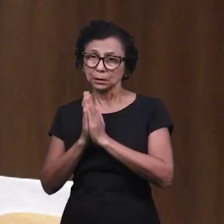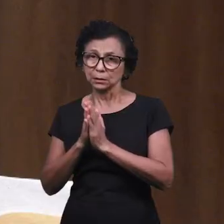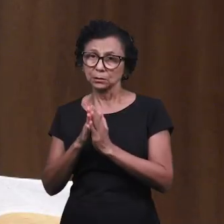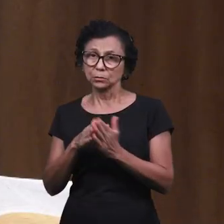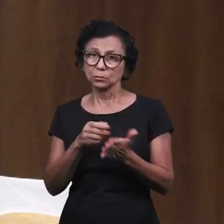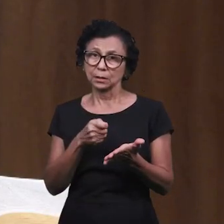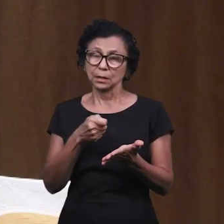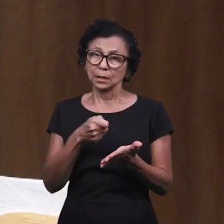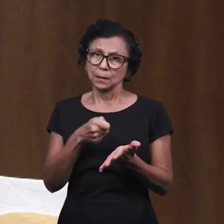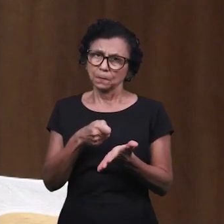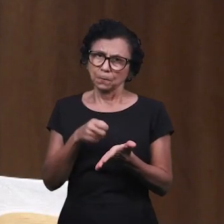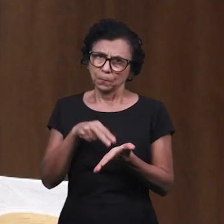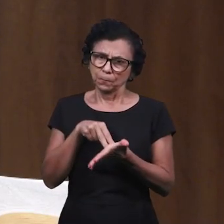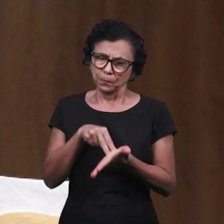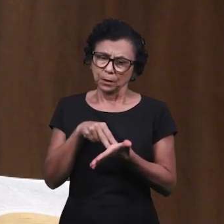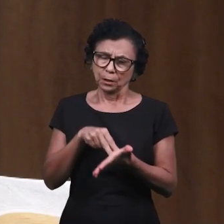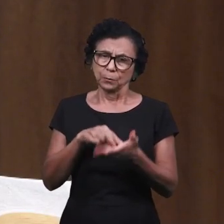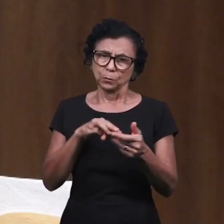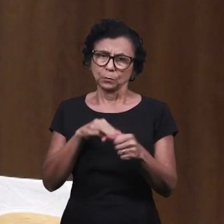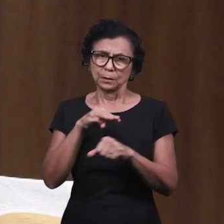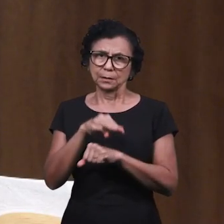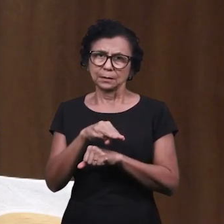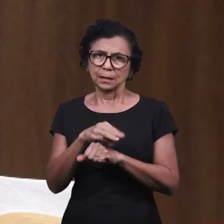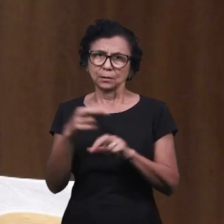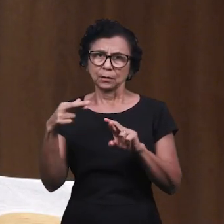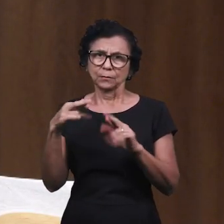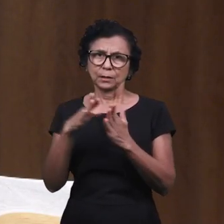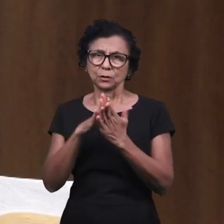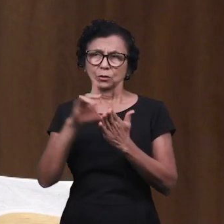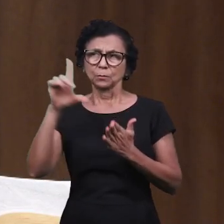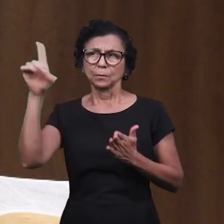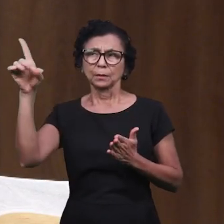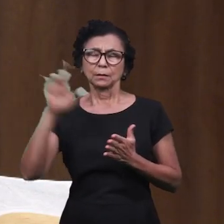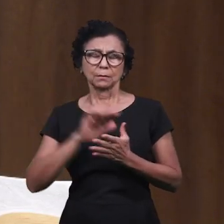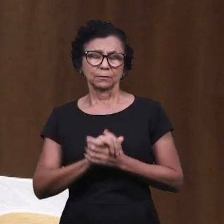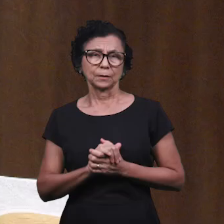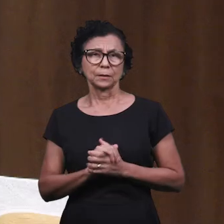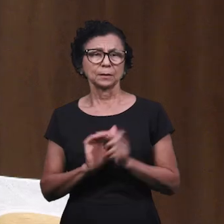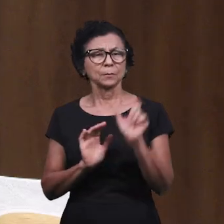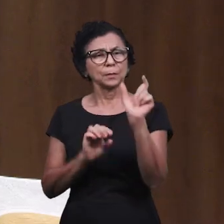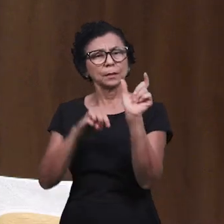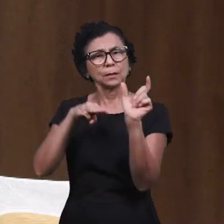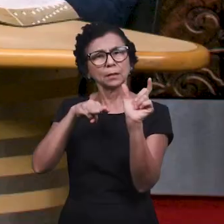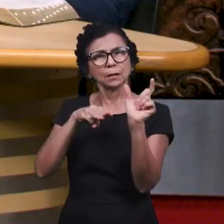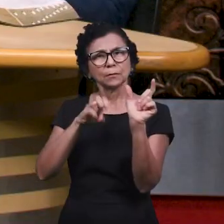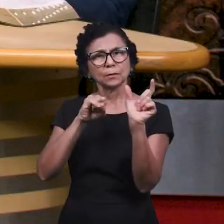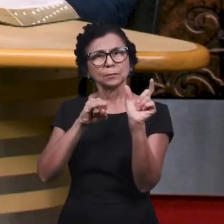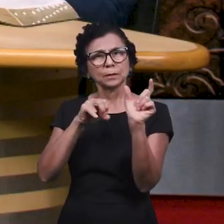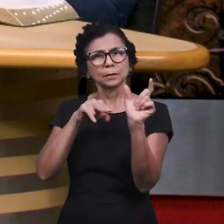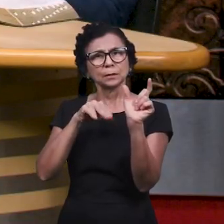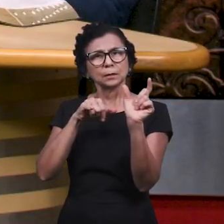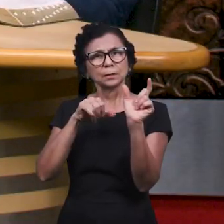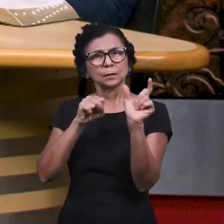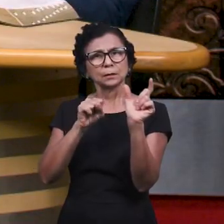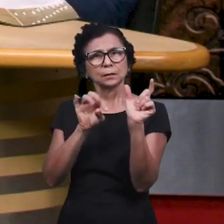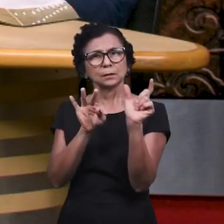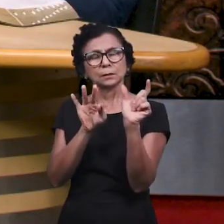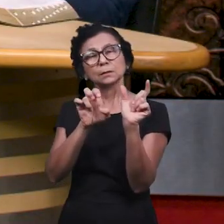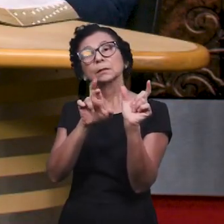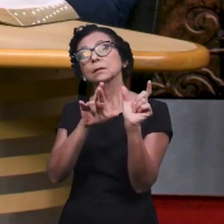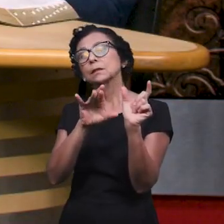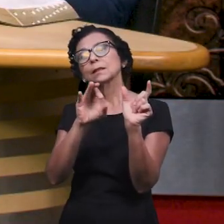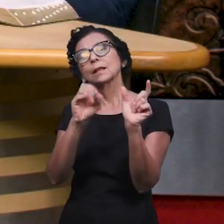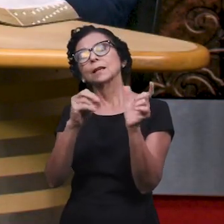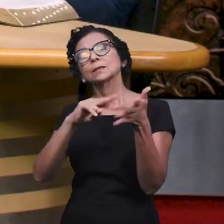essa palavra, pastor, ministério, ela vem da onde? Ela significa o quê? Ministério, na parte